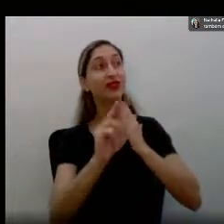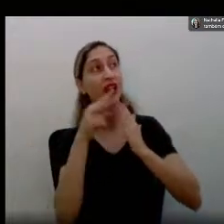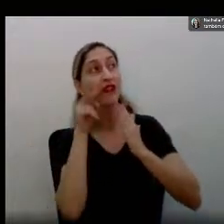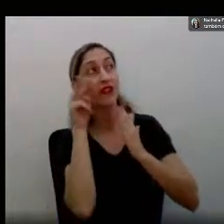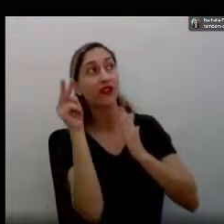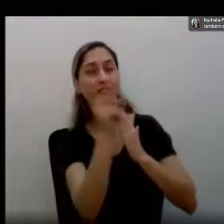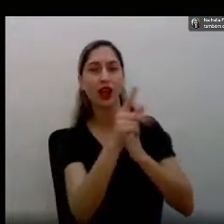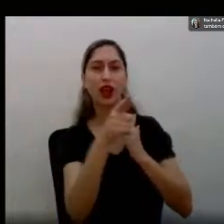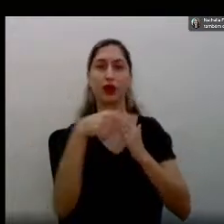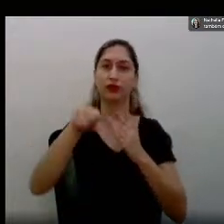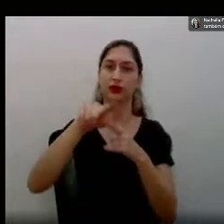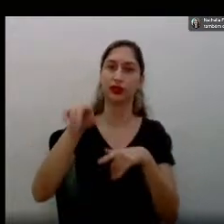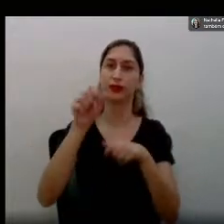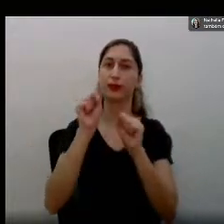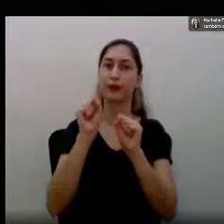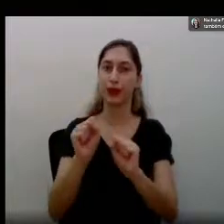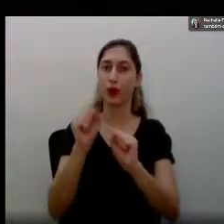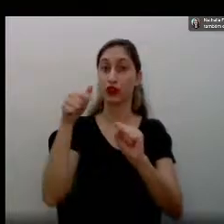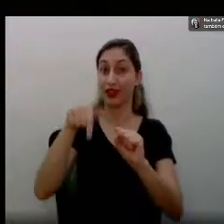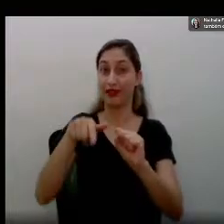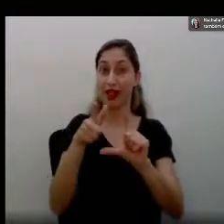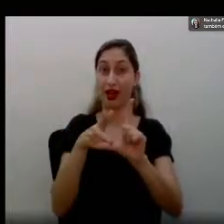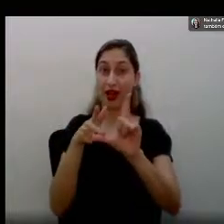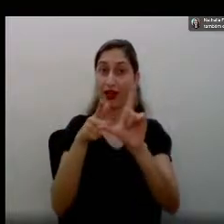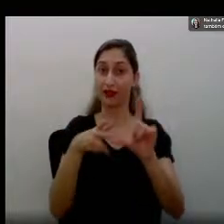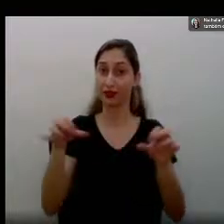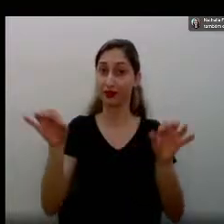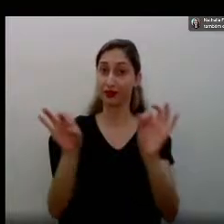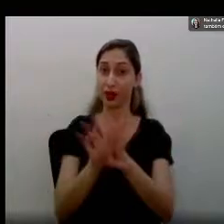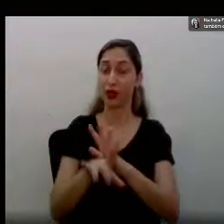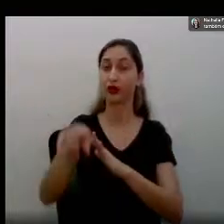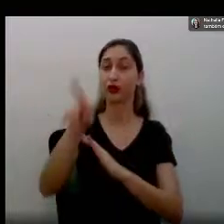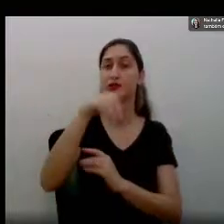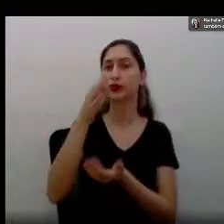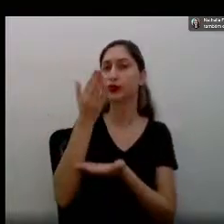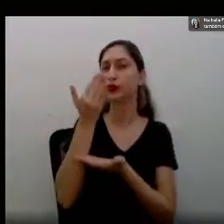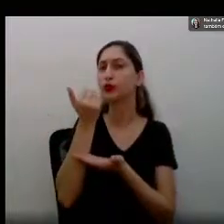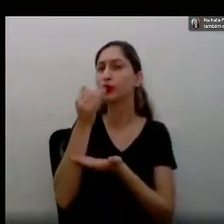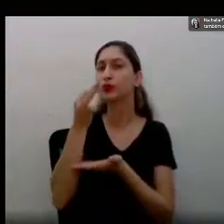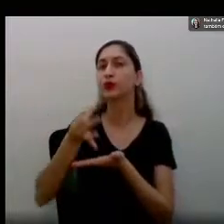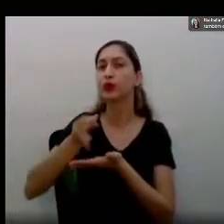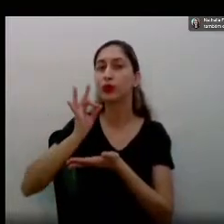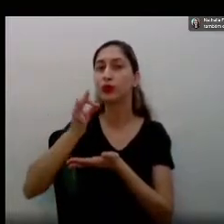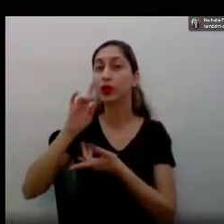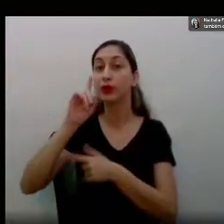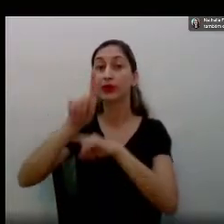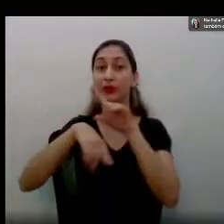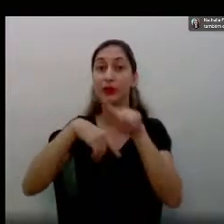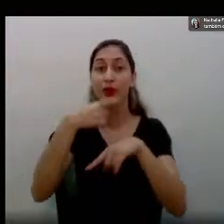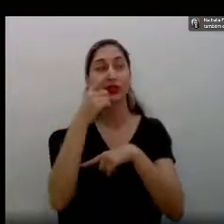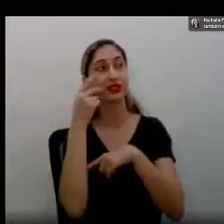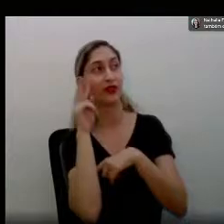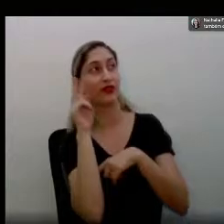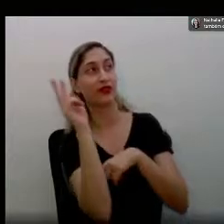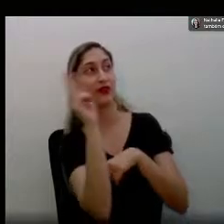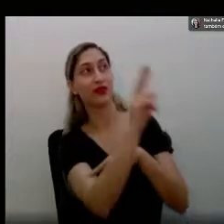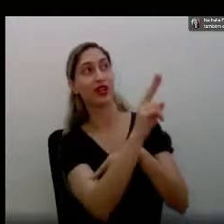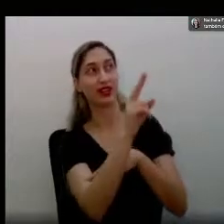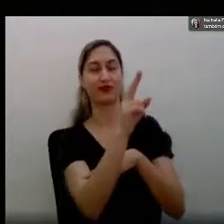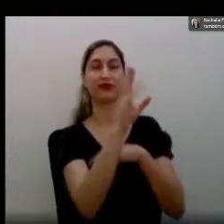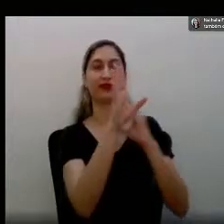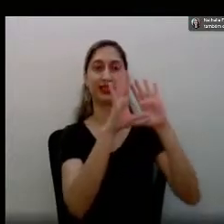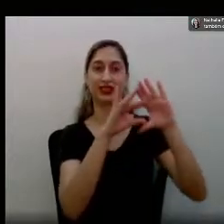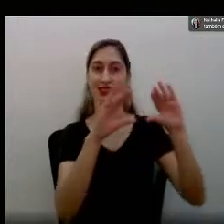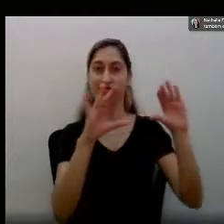ser tomar um café e comer alguma coisa né Vocês poderem observar o céu aí da casa aí de vocês estou ligado que uns dias